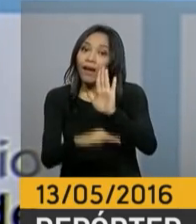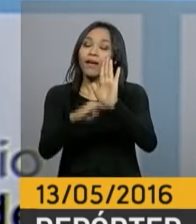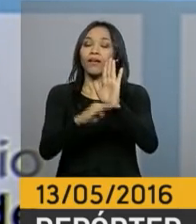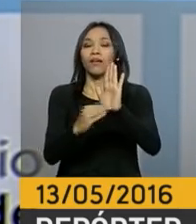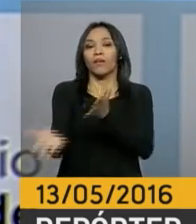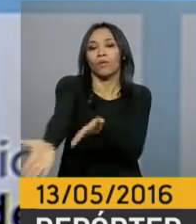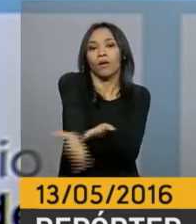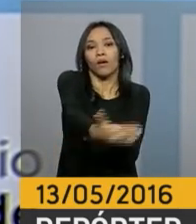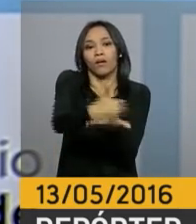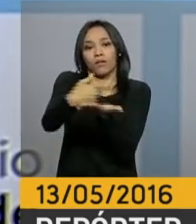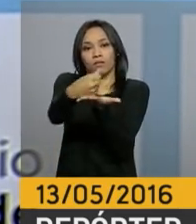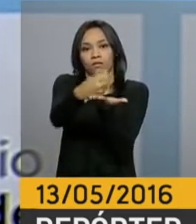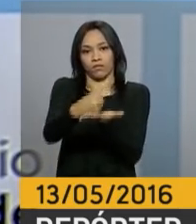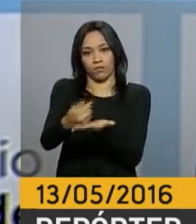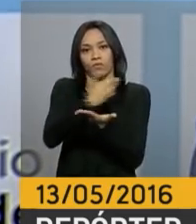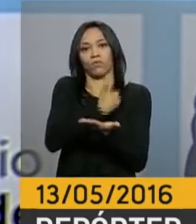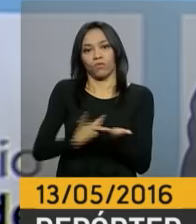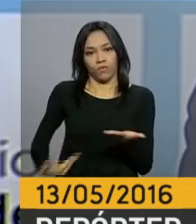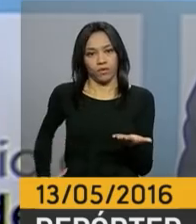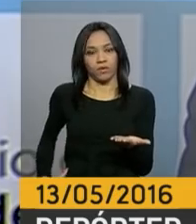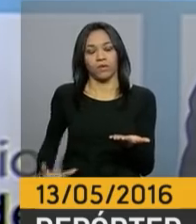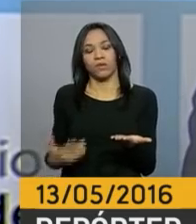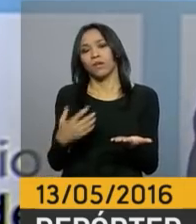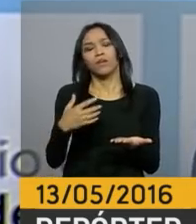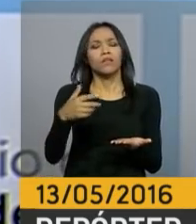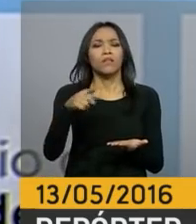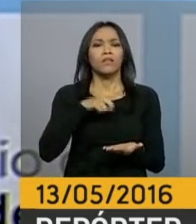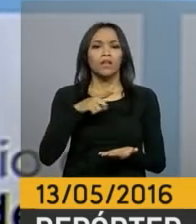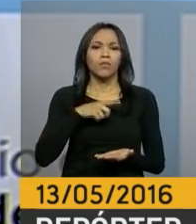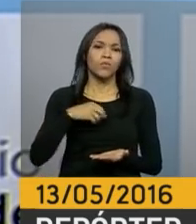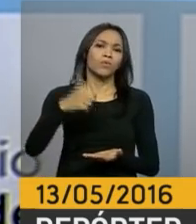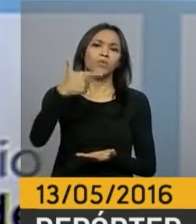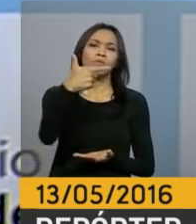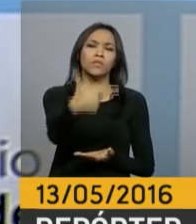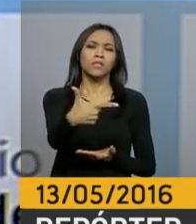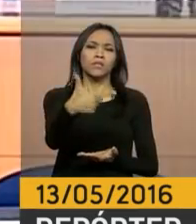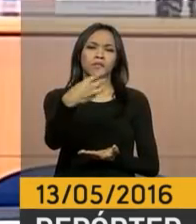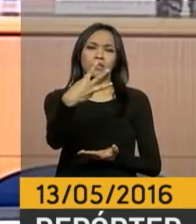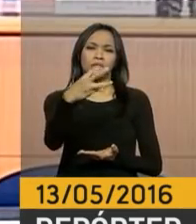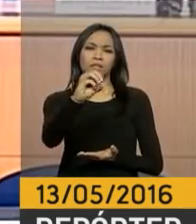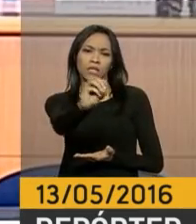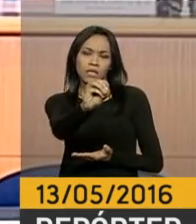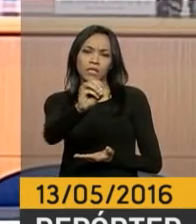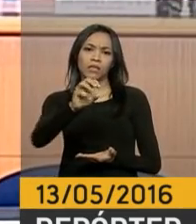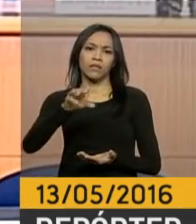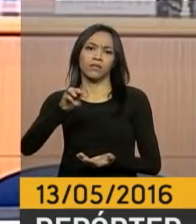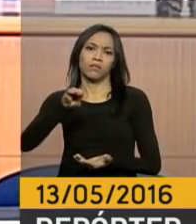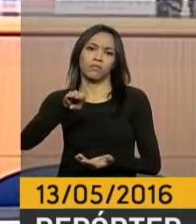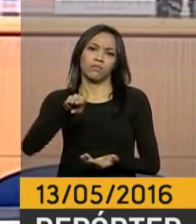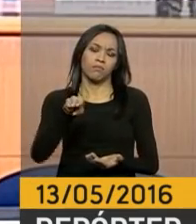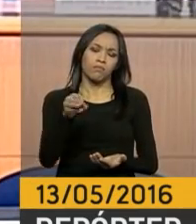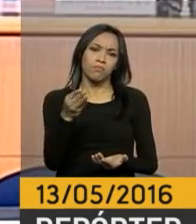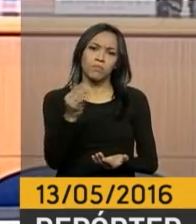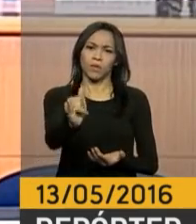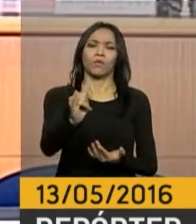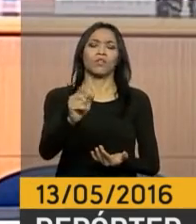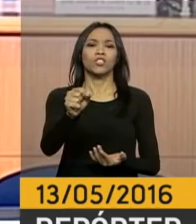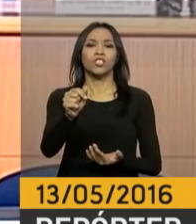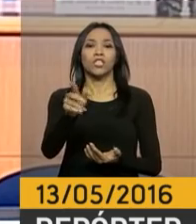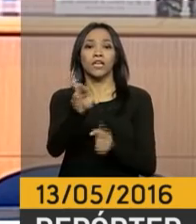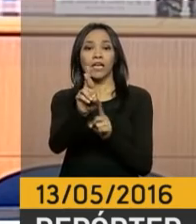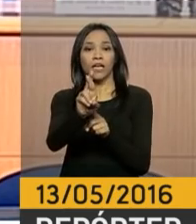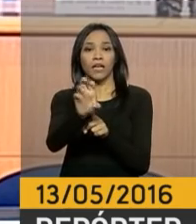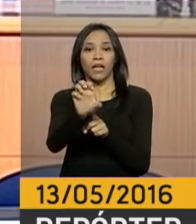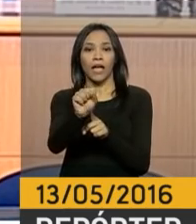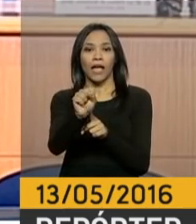orçamento né Nós temos 230 bilhões de restos a pagar como um todo no no na União temos aqui